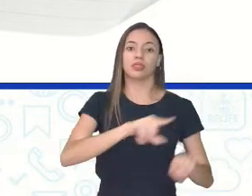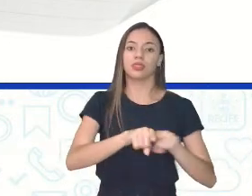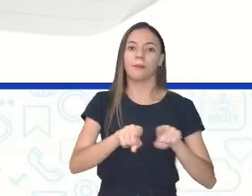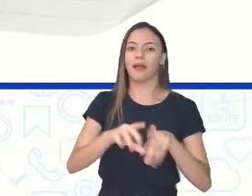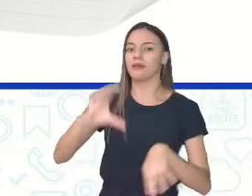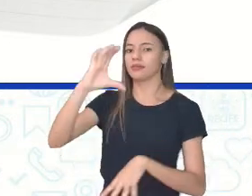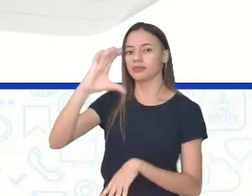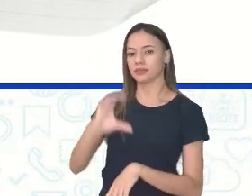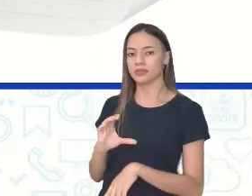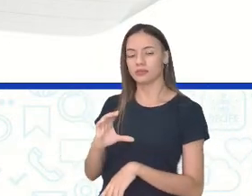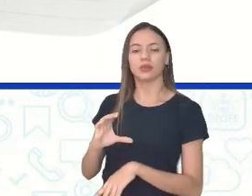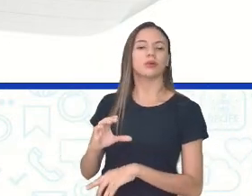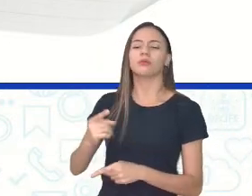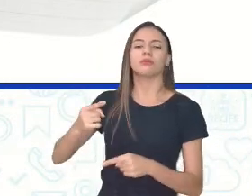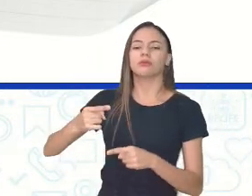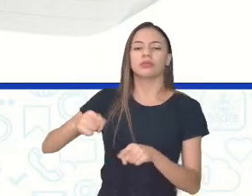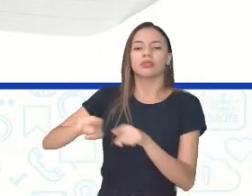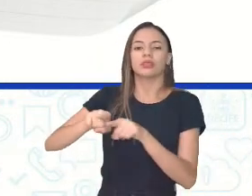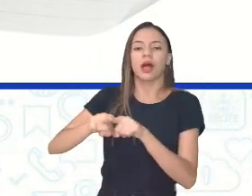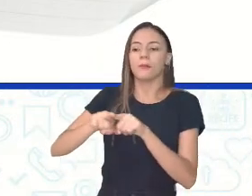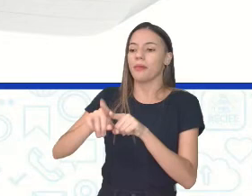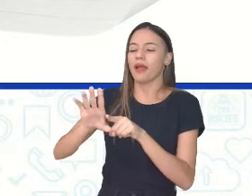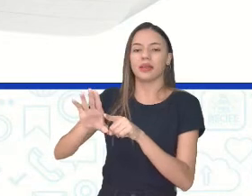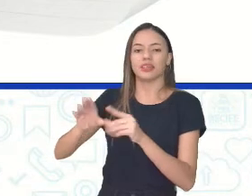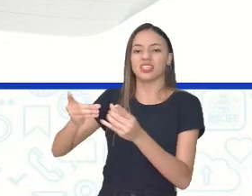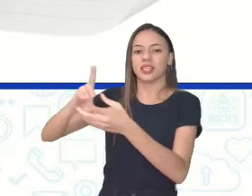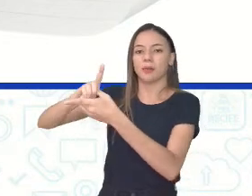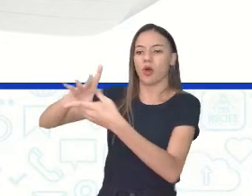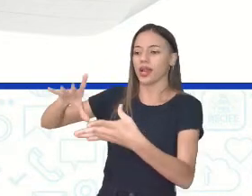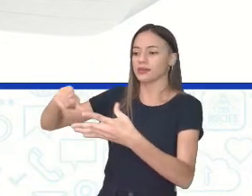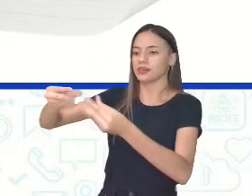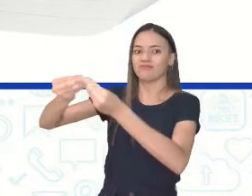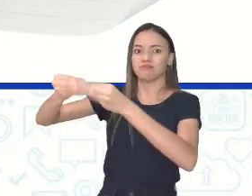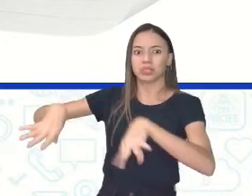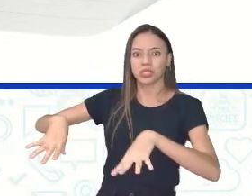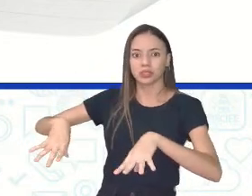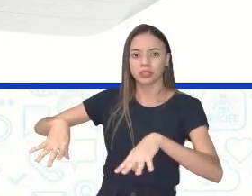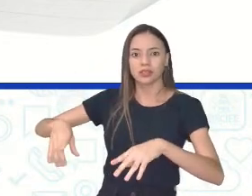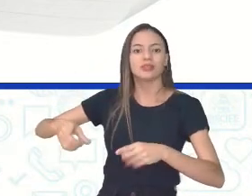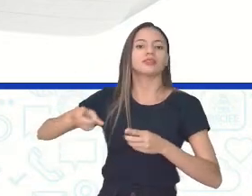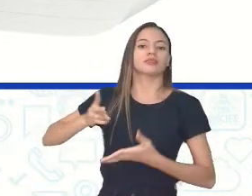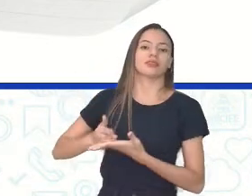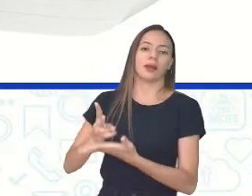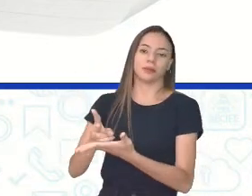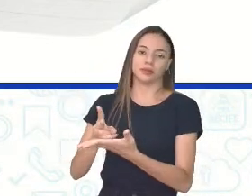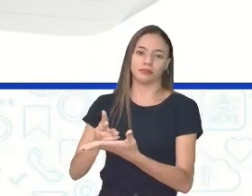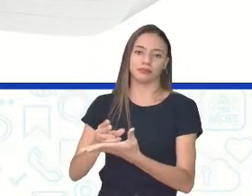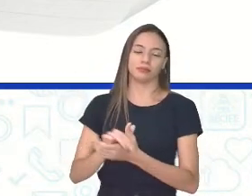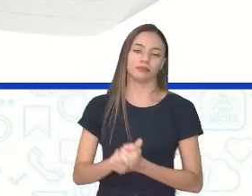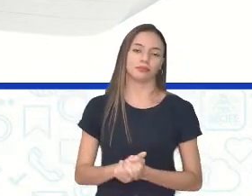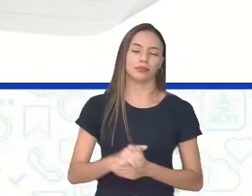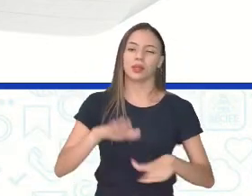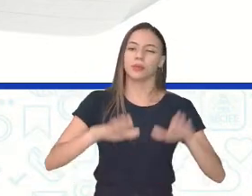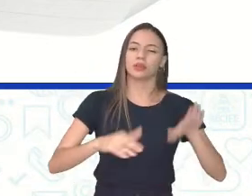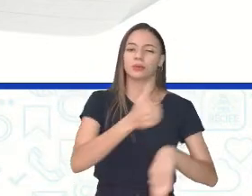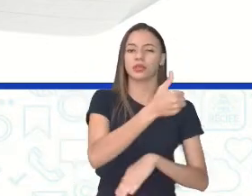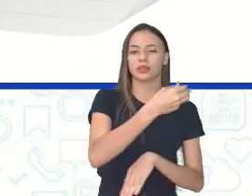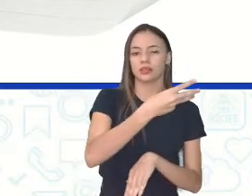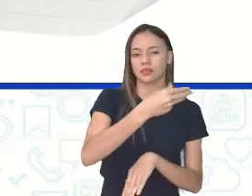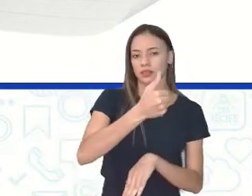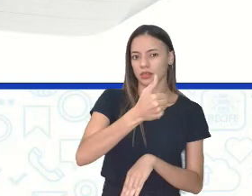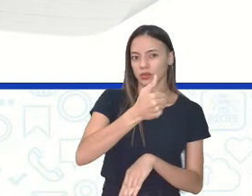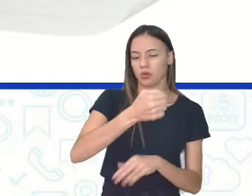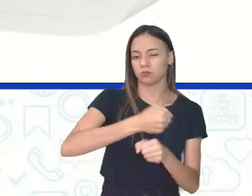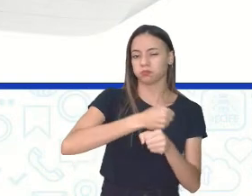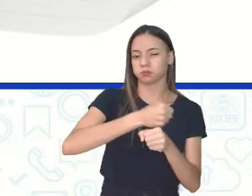e atentados contra a democracia, né? Então, a gente observa aí, né, são 131 anos